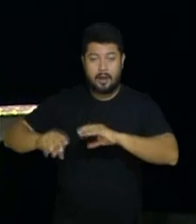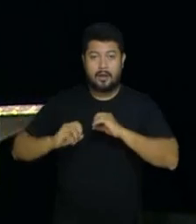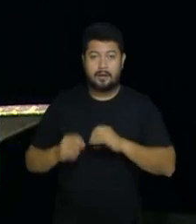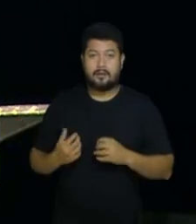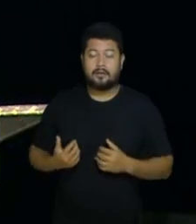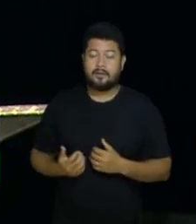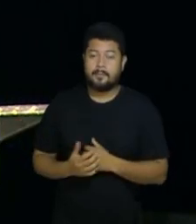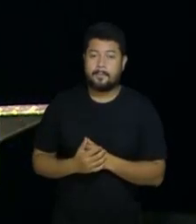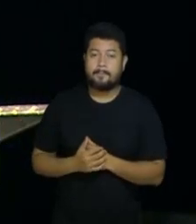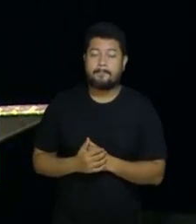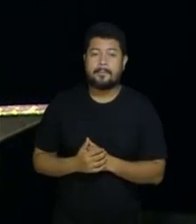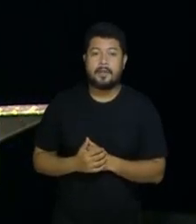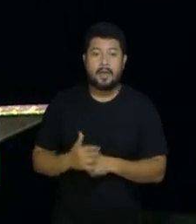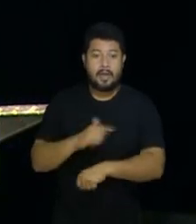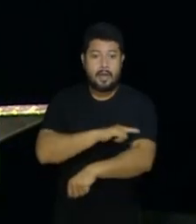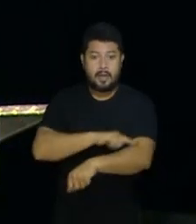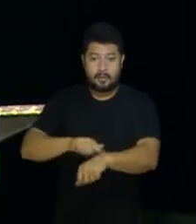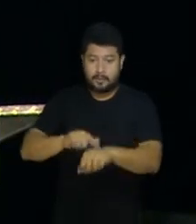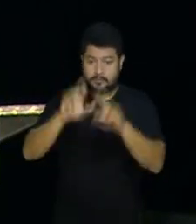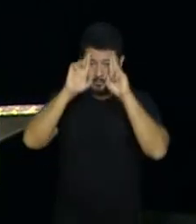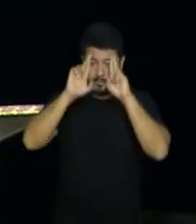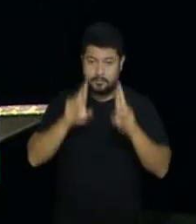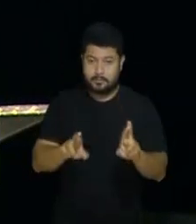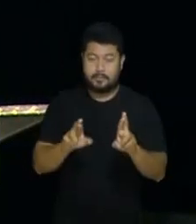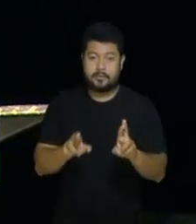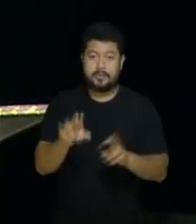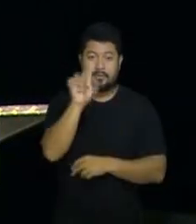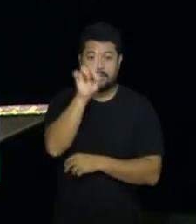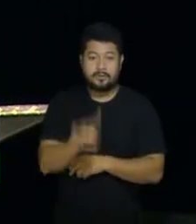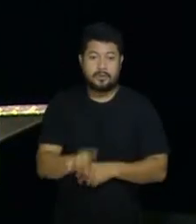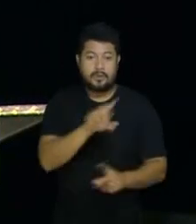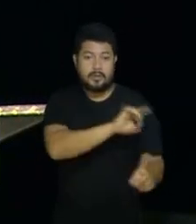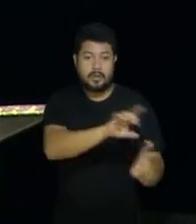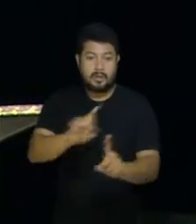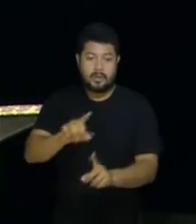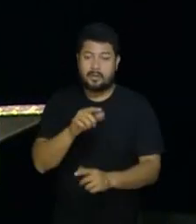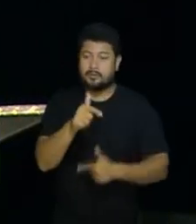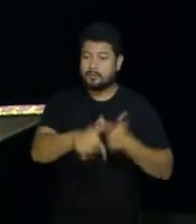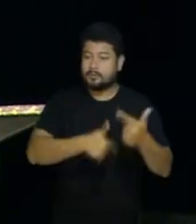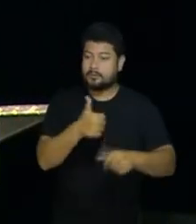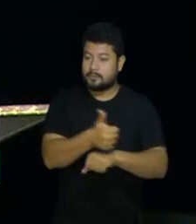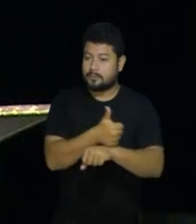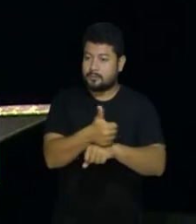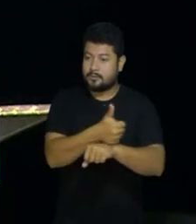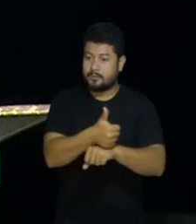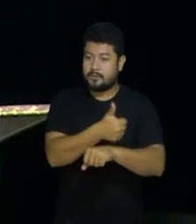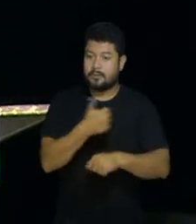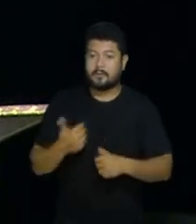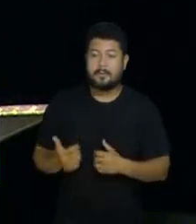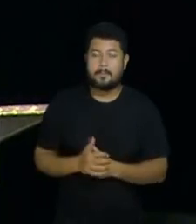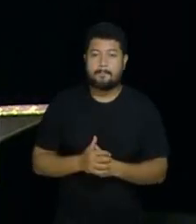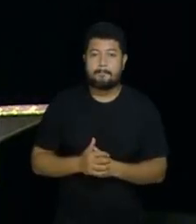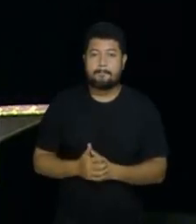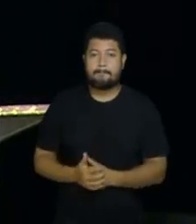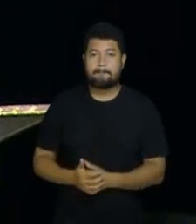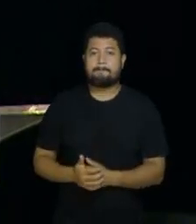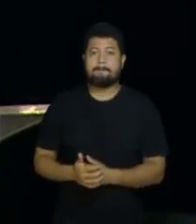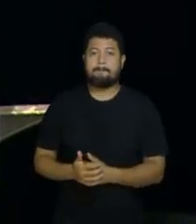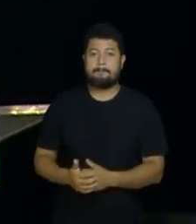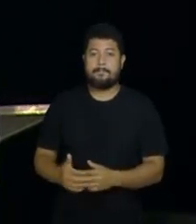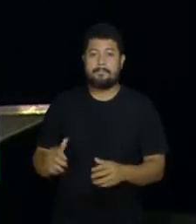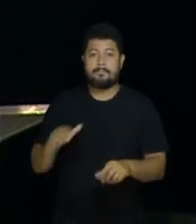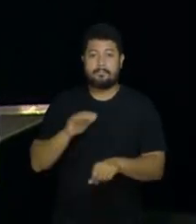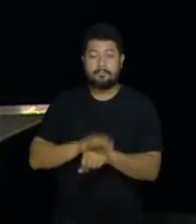respeitada. E eu enalteço, meu querido amigo presidente Mauro do Nadal, a iniciativa de